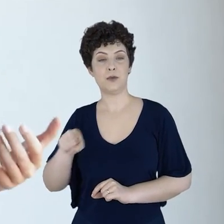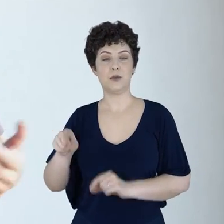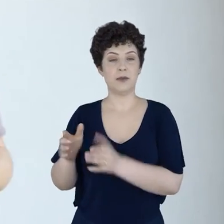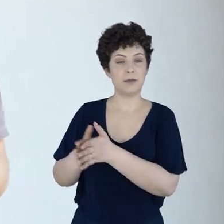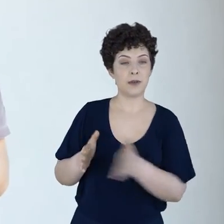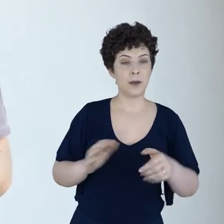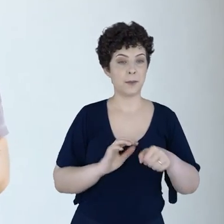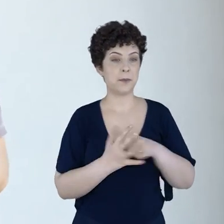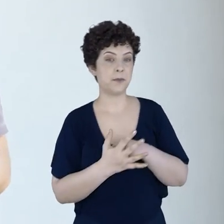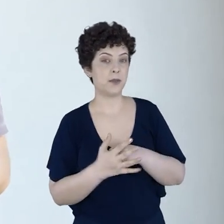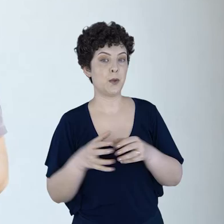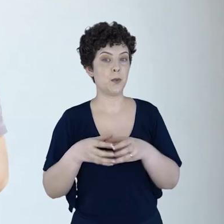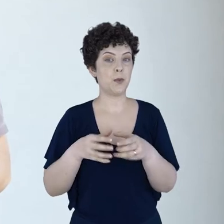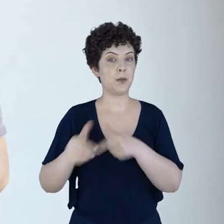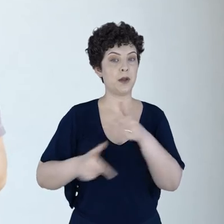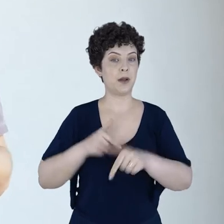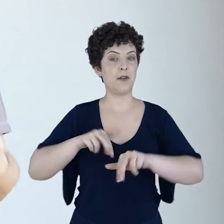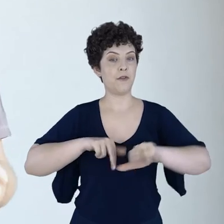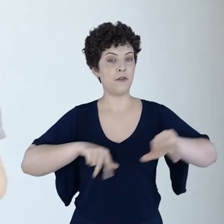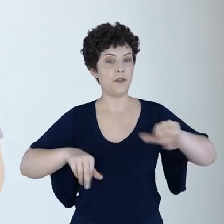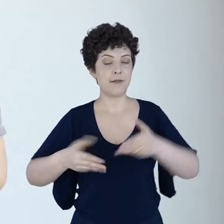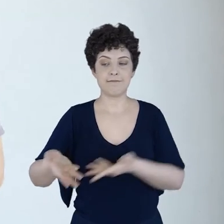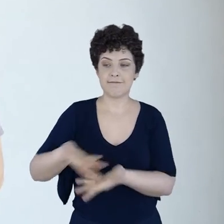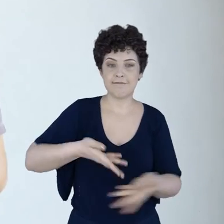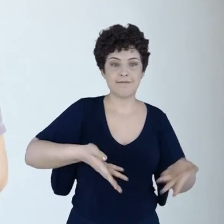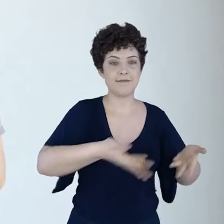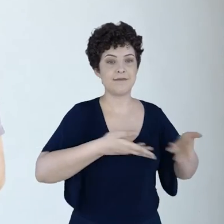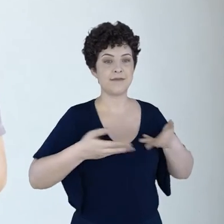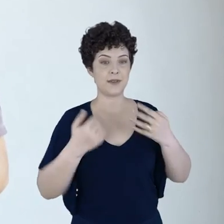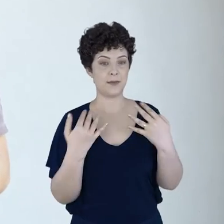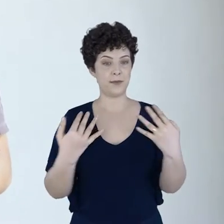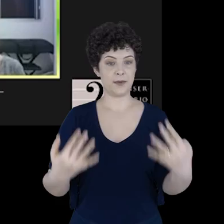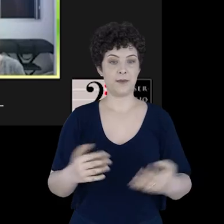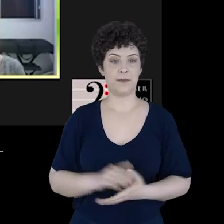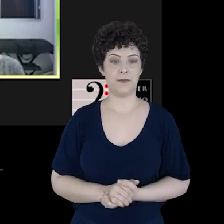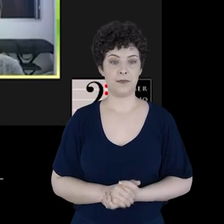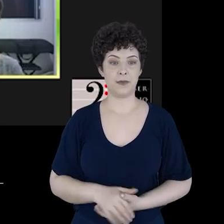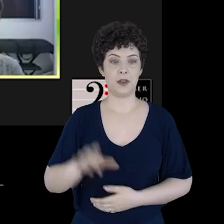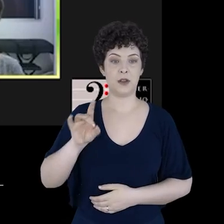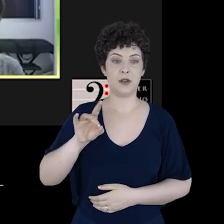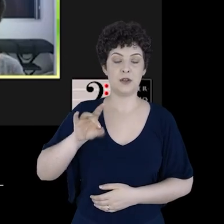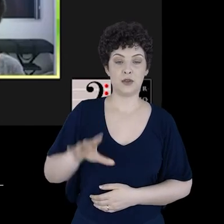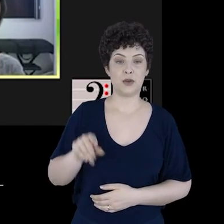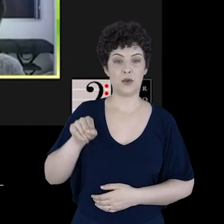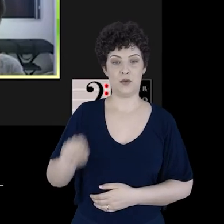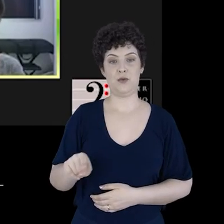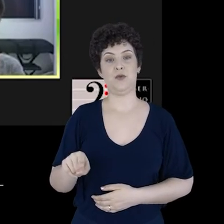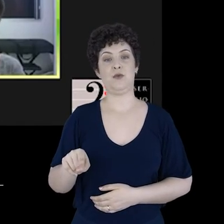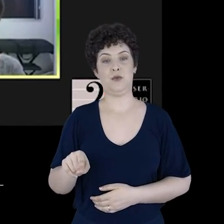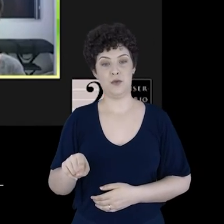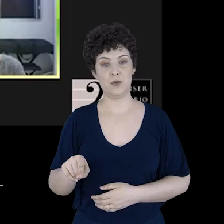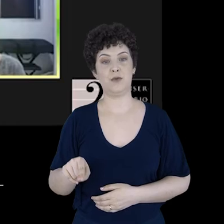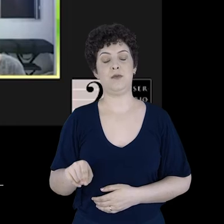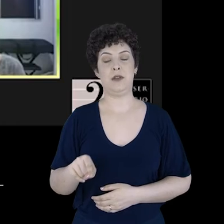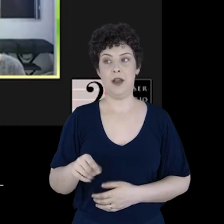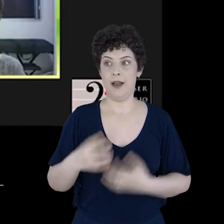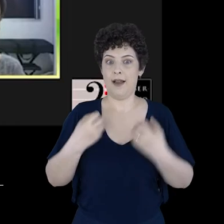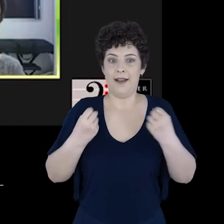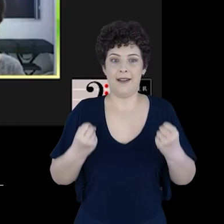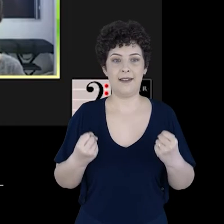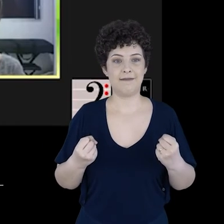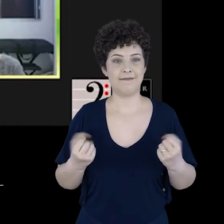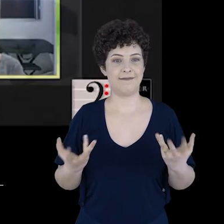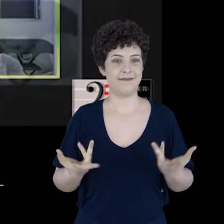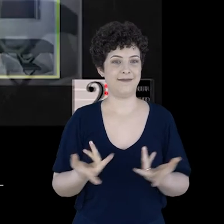da pandemia, esse grupo trabalhou com vários procedimentos de interação com o público. Não é só o espectador que se surpreende com a gente. Eu acho que isso é